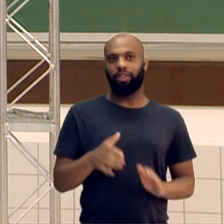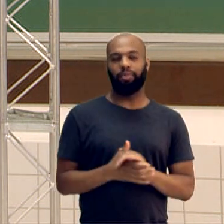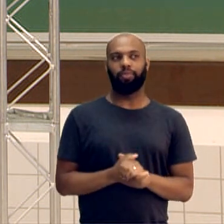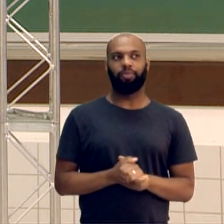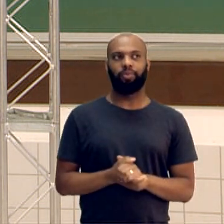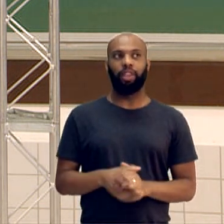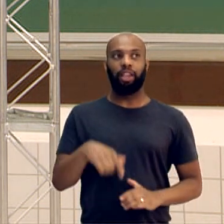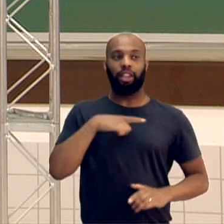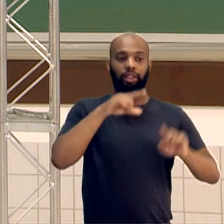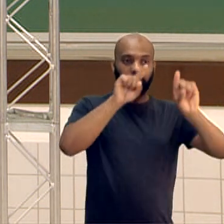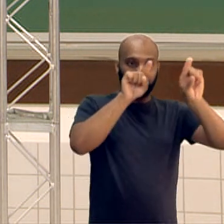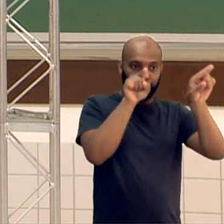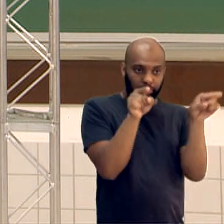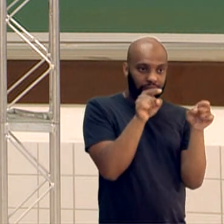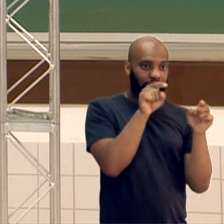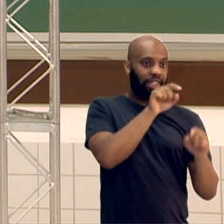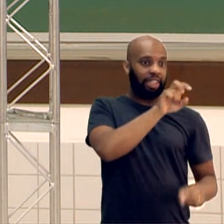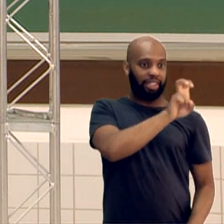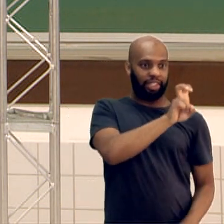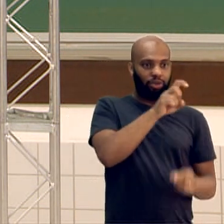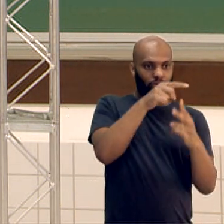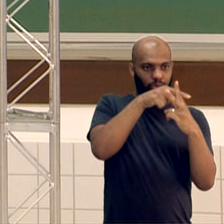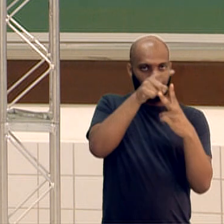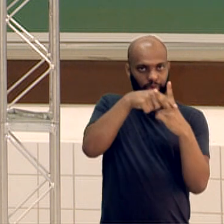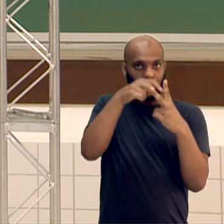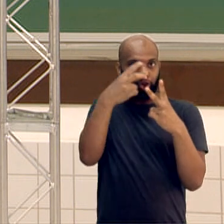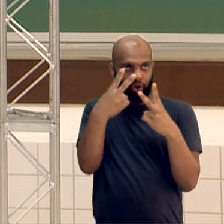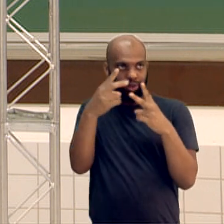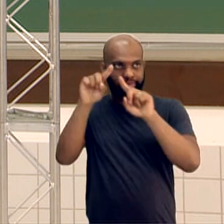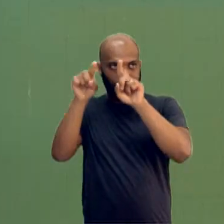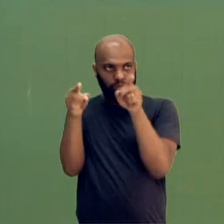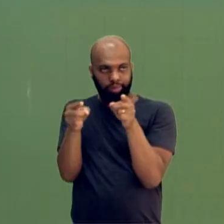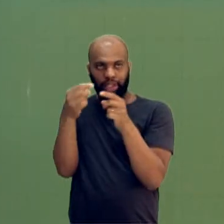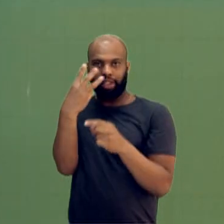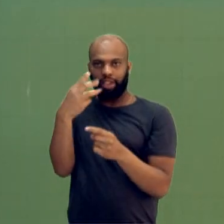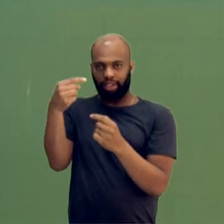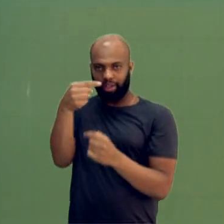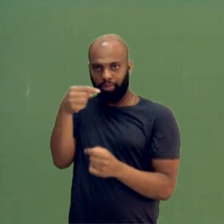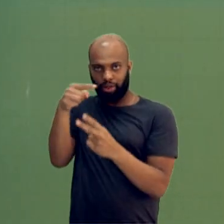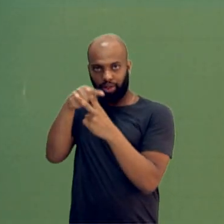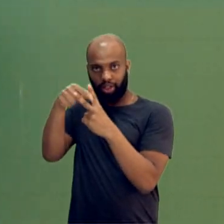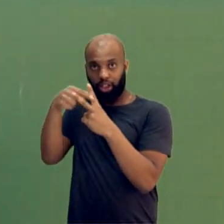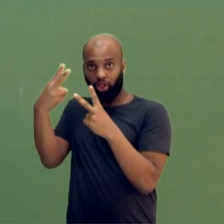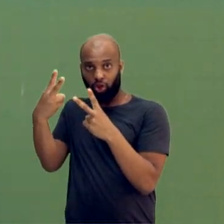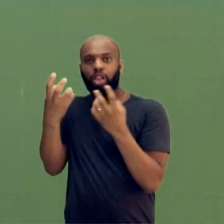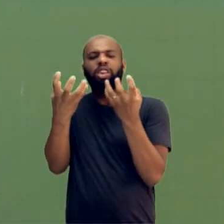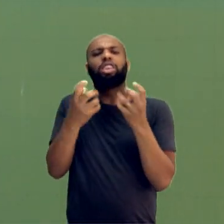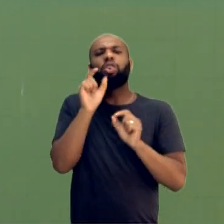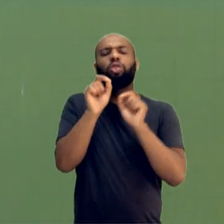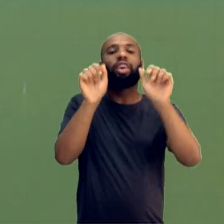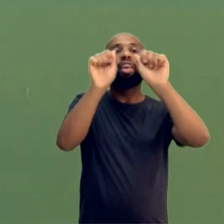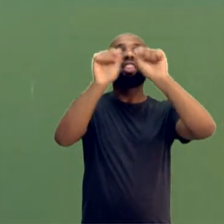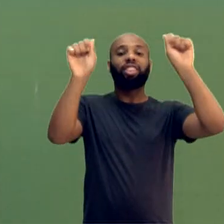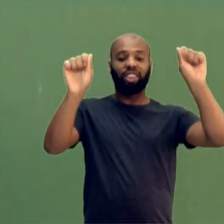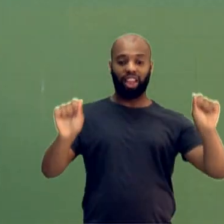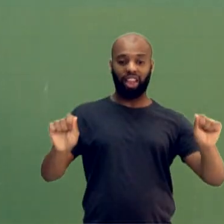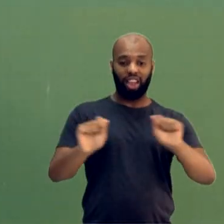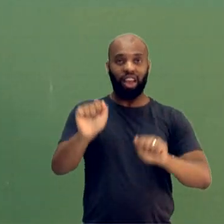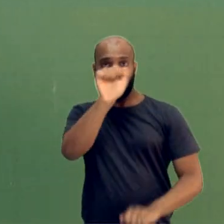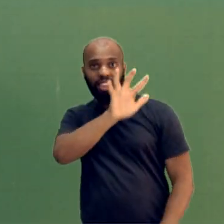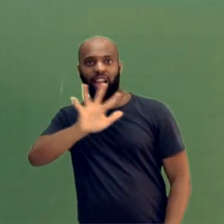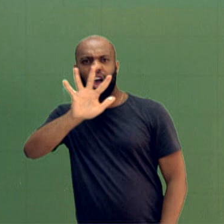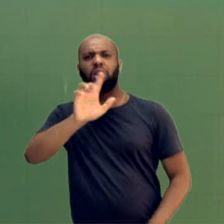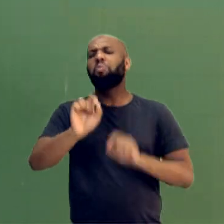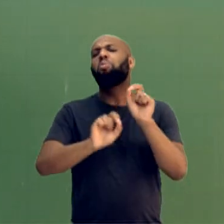temos, nós tínhamos que encontrar a área. Lembrando que a área é a base vezes a altura, ou